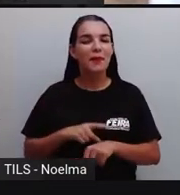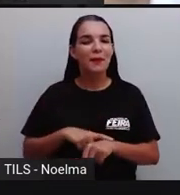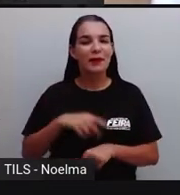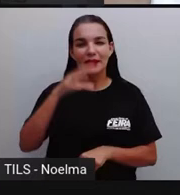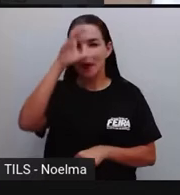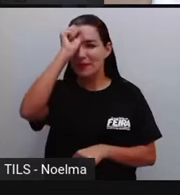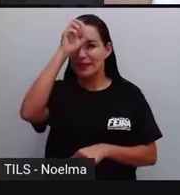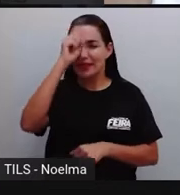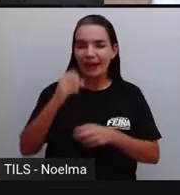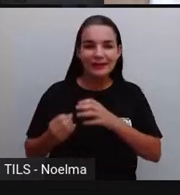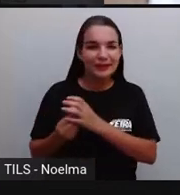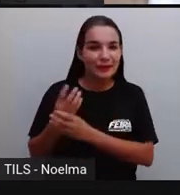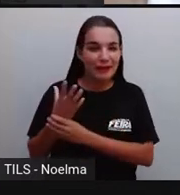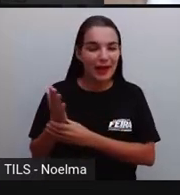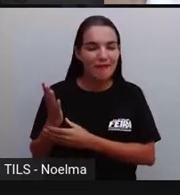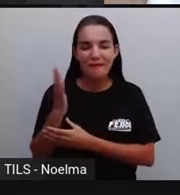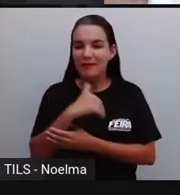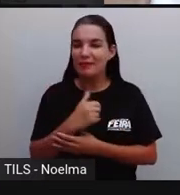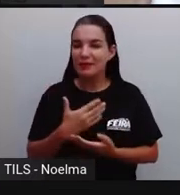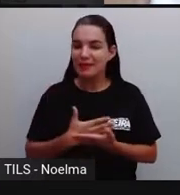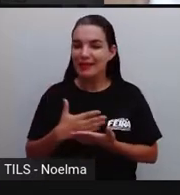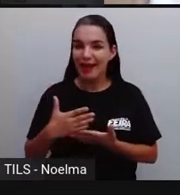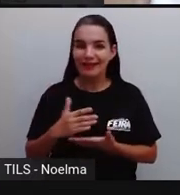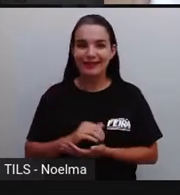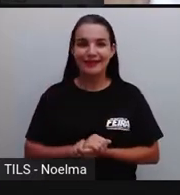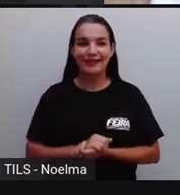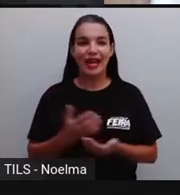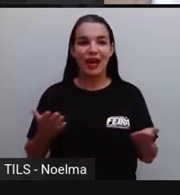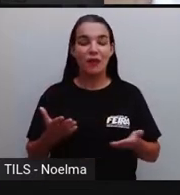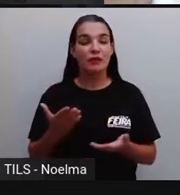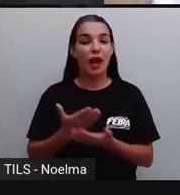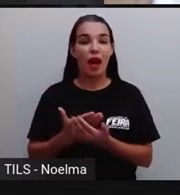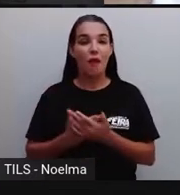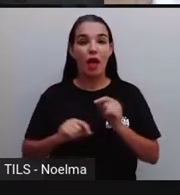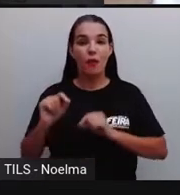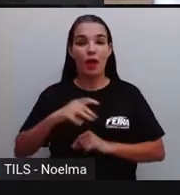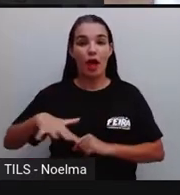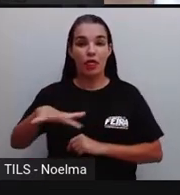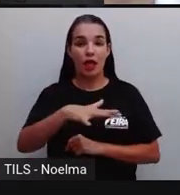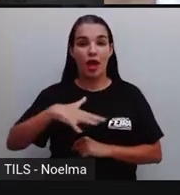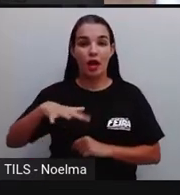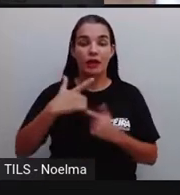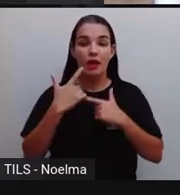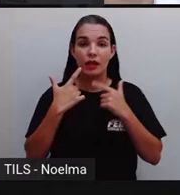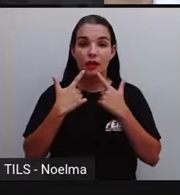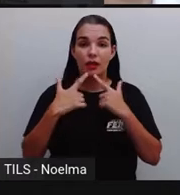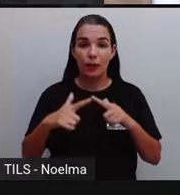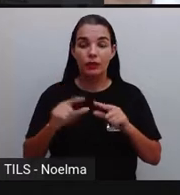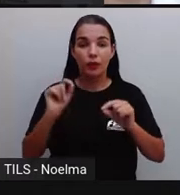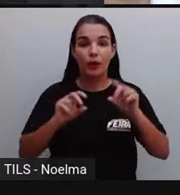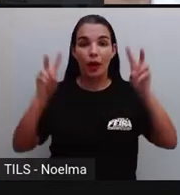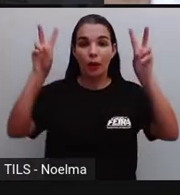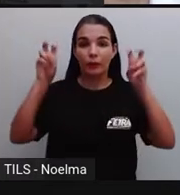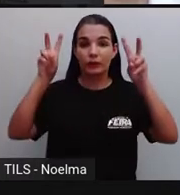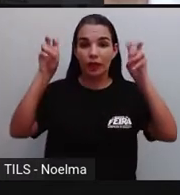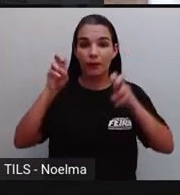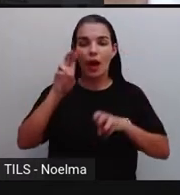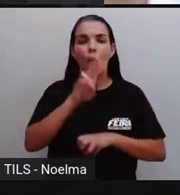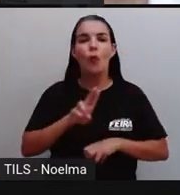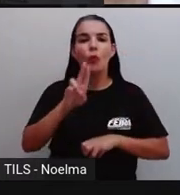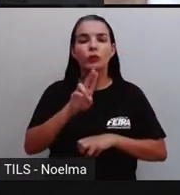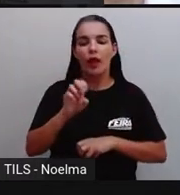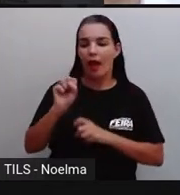muitas descobertas. Vamos então começar. Nossa aula de hoje é na área de linguagens e o nosso tema vai ser o